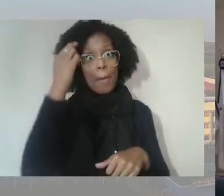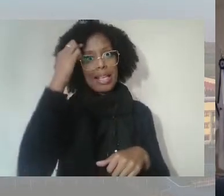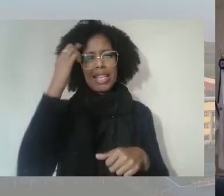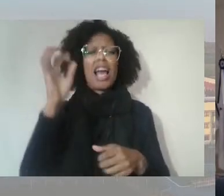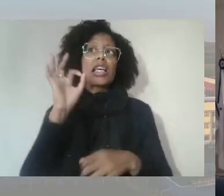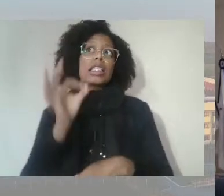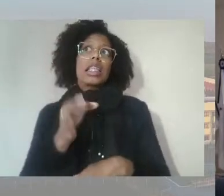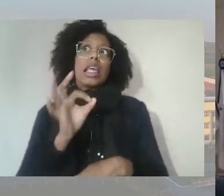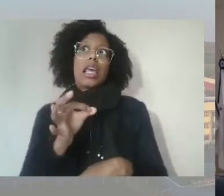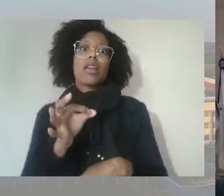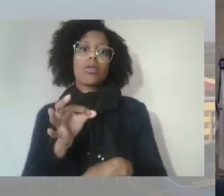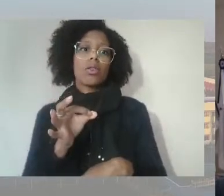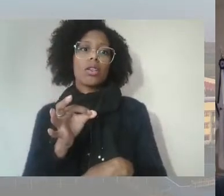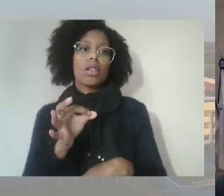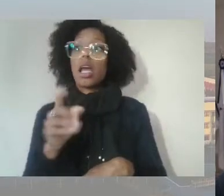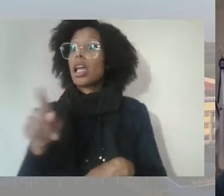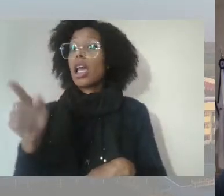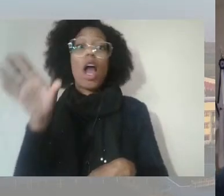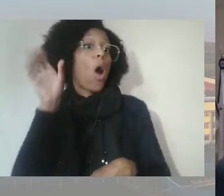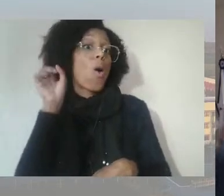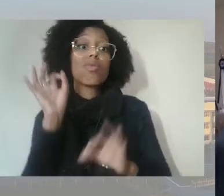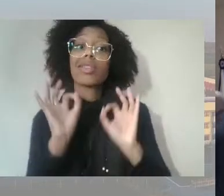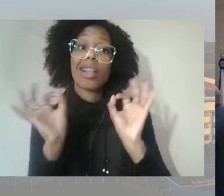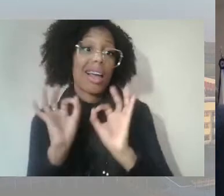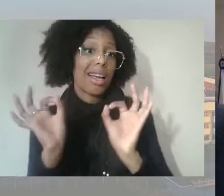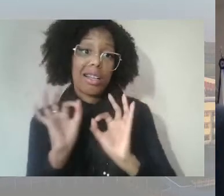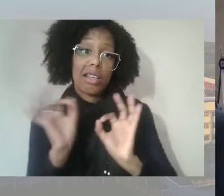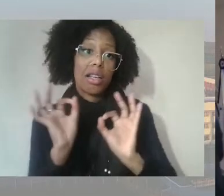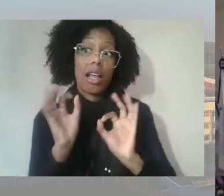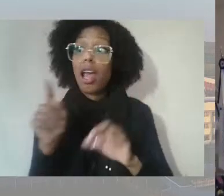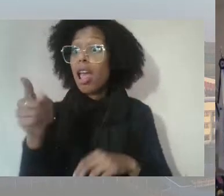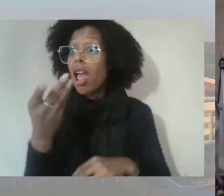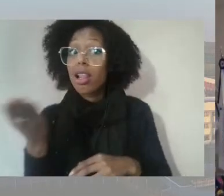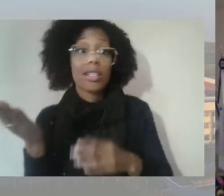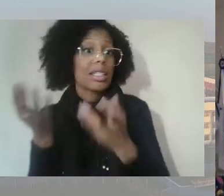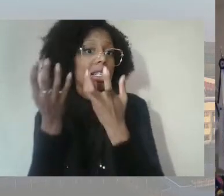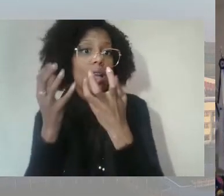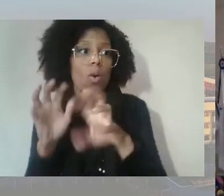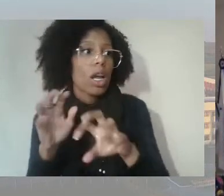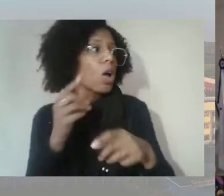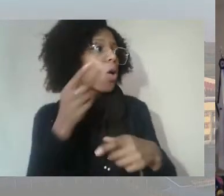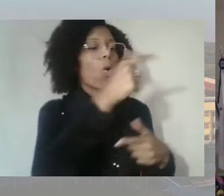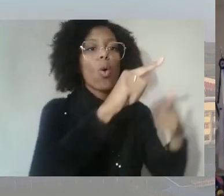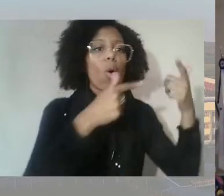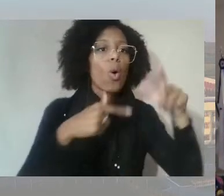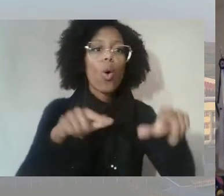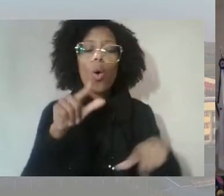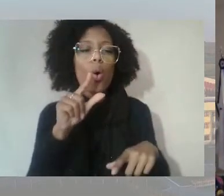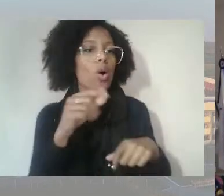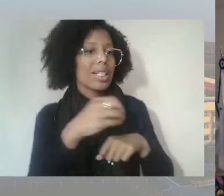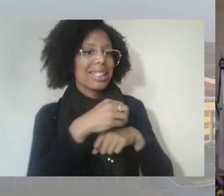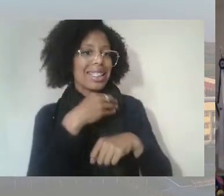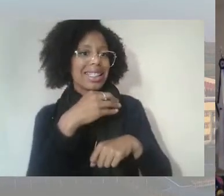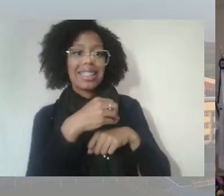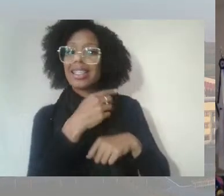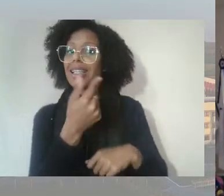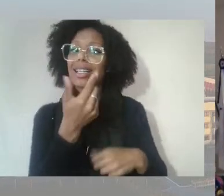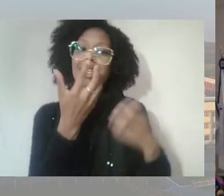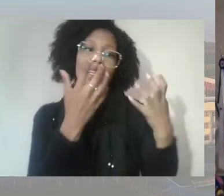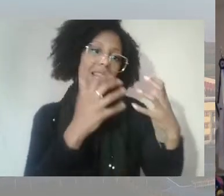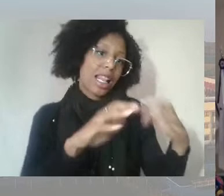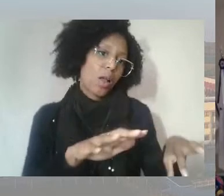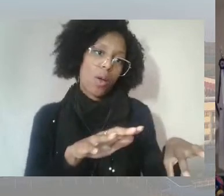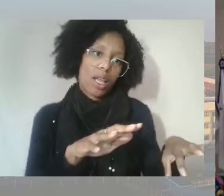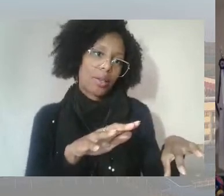demônios, que as pessoas não ouvem e não querem saber dos outros pontos de vista. Então, eu imagino, né, que a